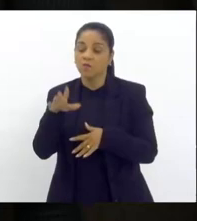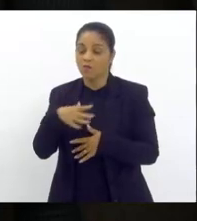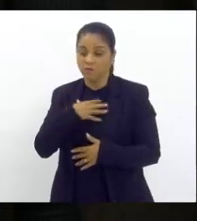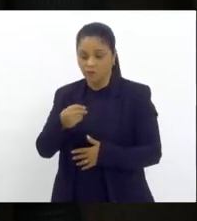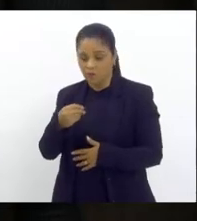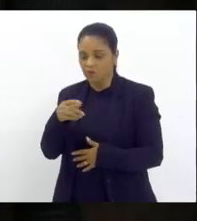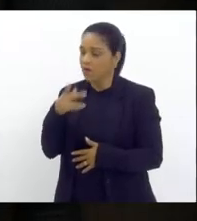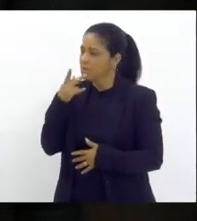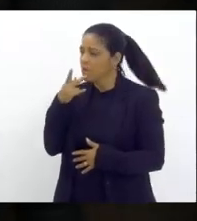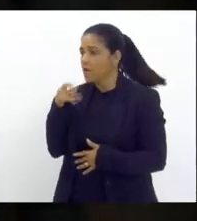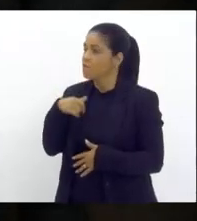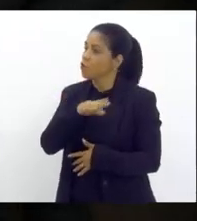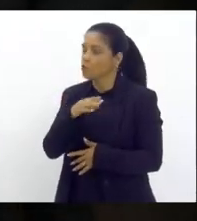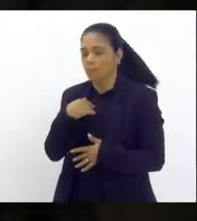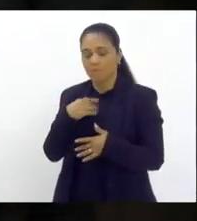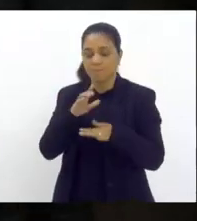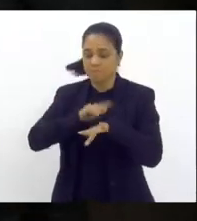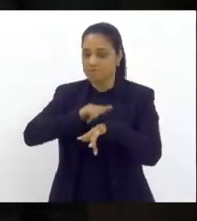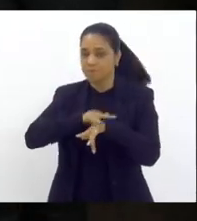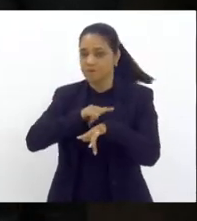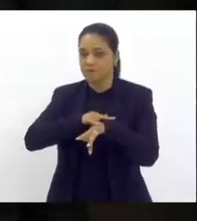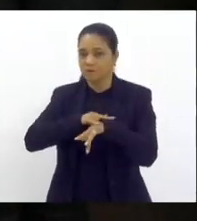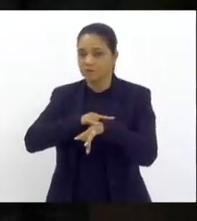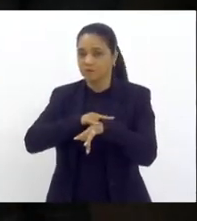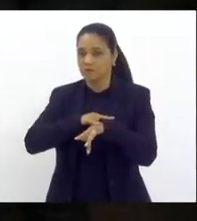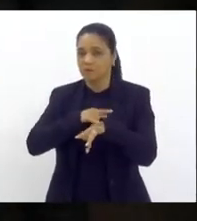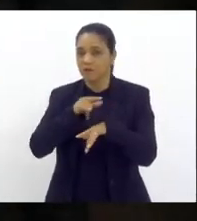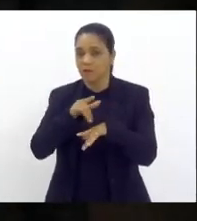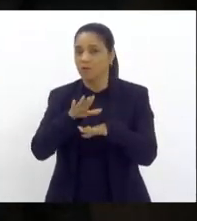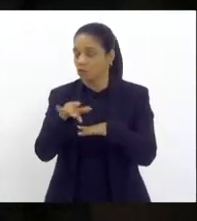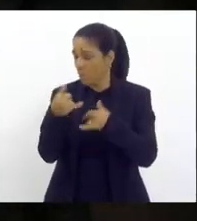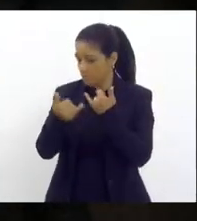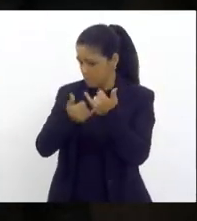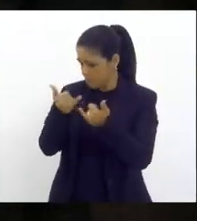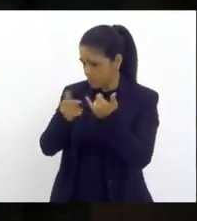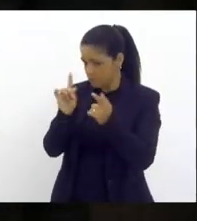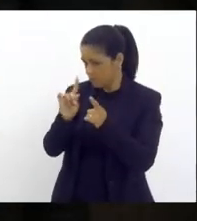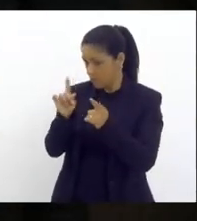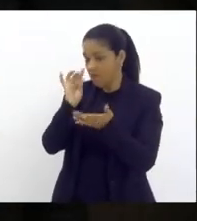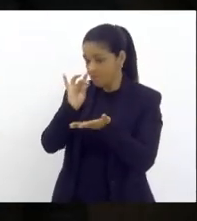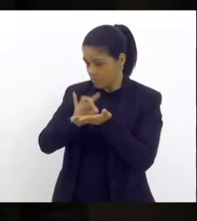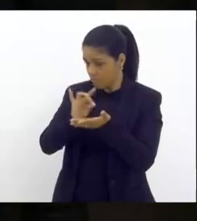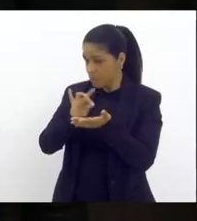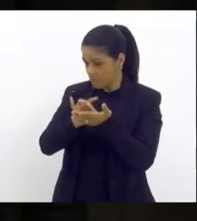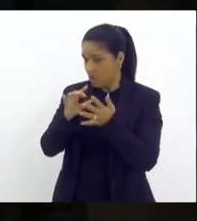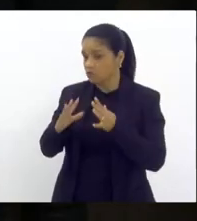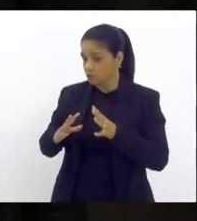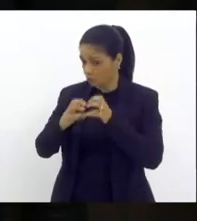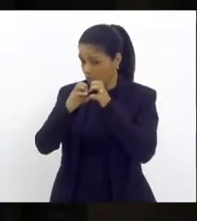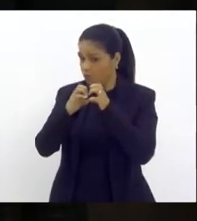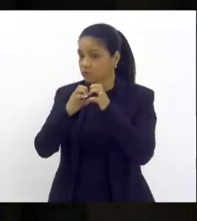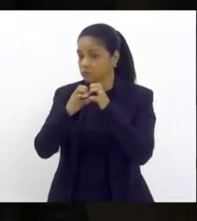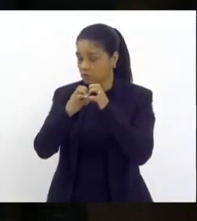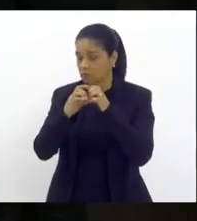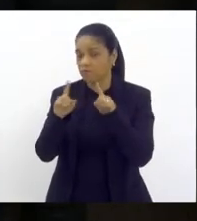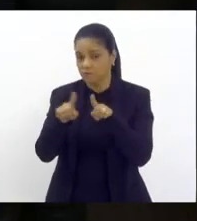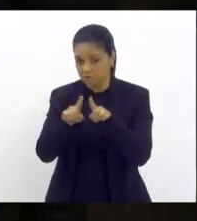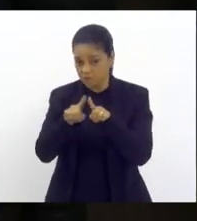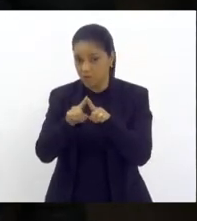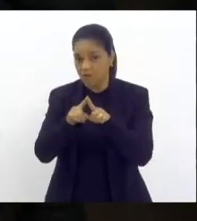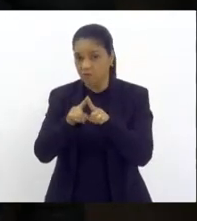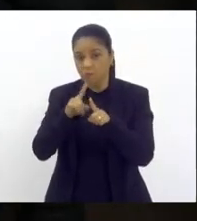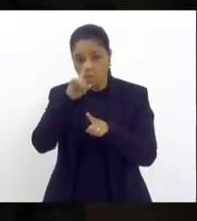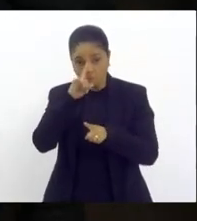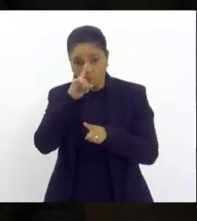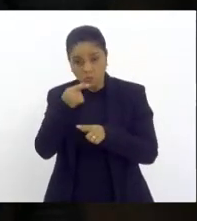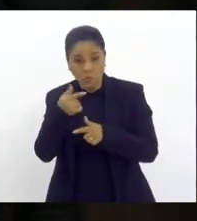vai, vem um cão desse aqui lá, tipo assim, de verdade. Eu não estou brincando, dá uma confusão generalizada que bota em risco outras pessoas, cara. Você está